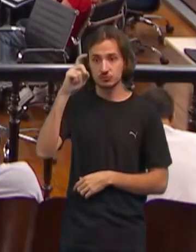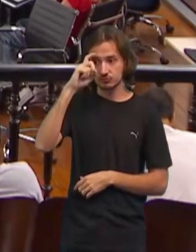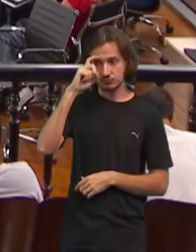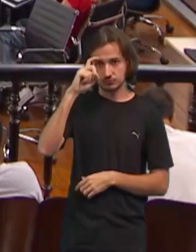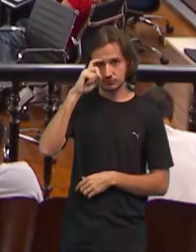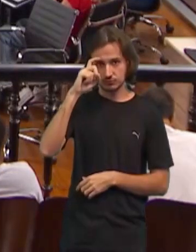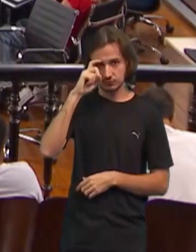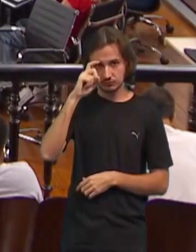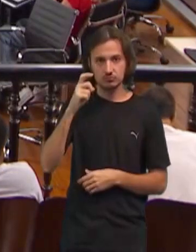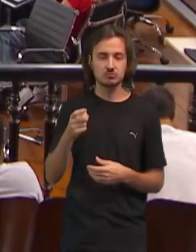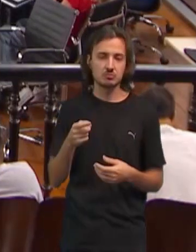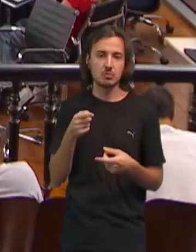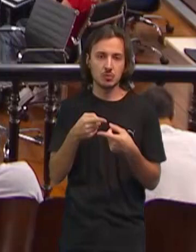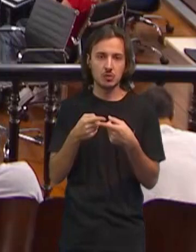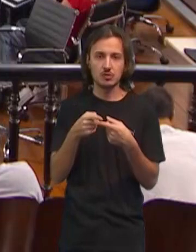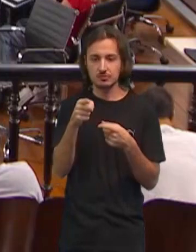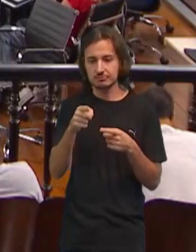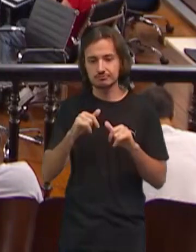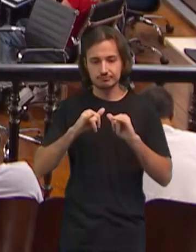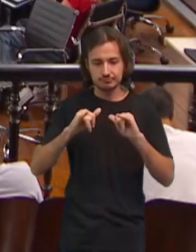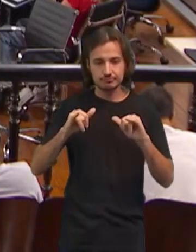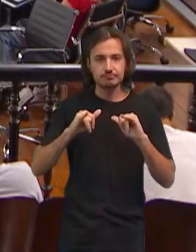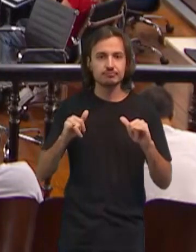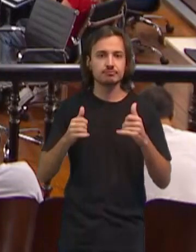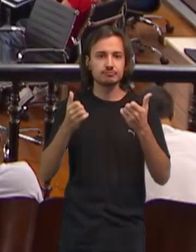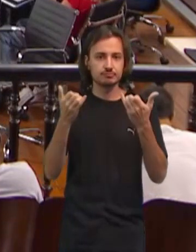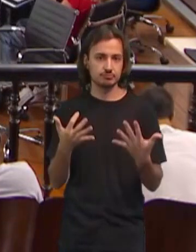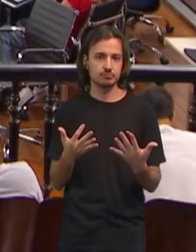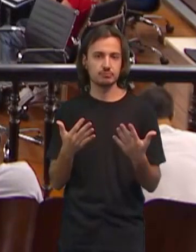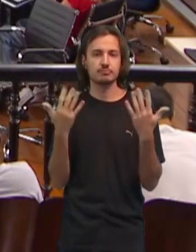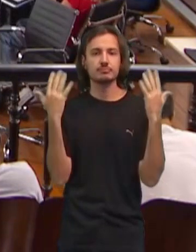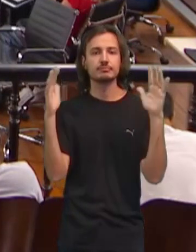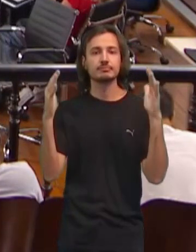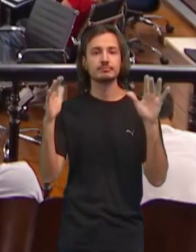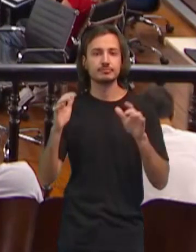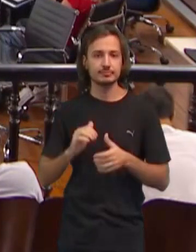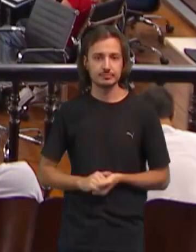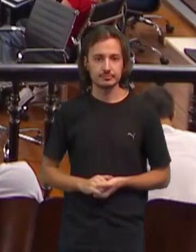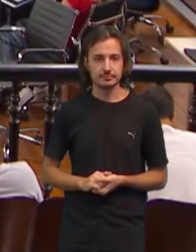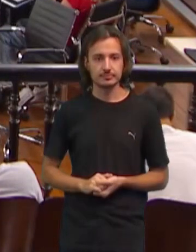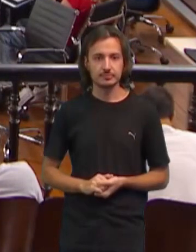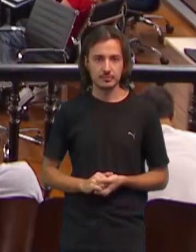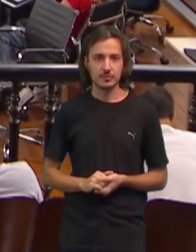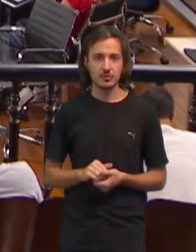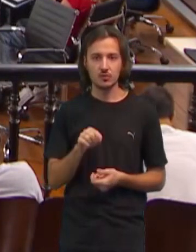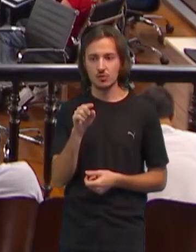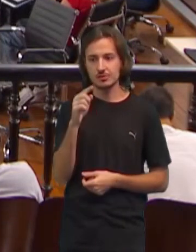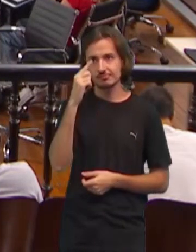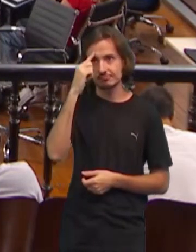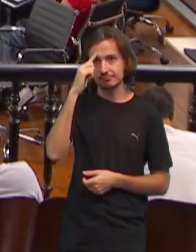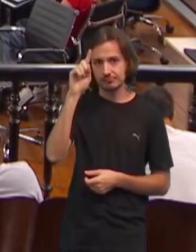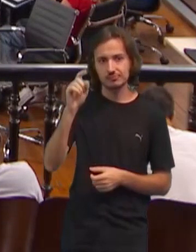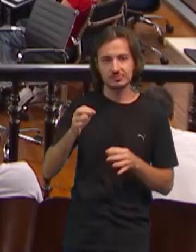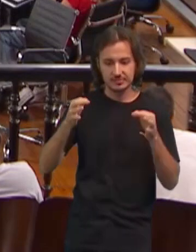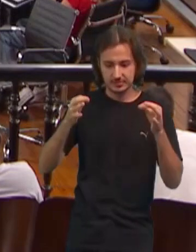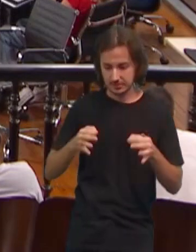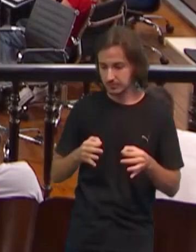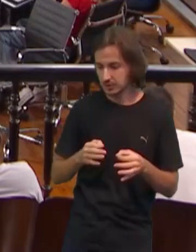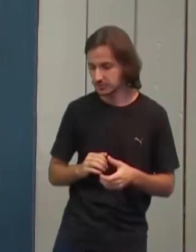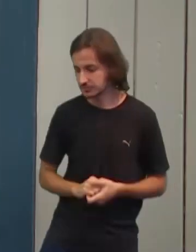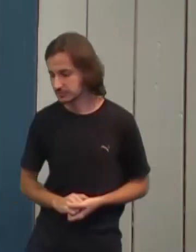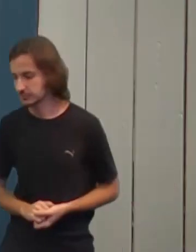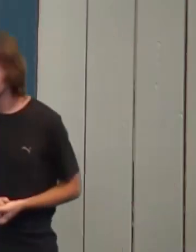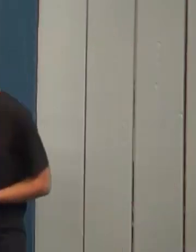por essa construção. Eu acredito que realmente vai ser... A ideia é brilhante, principalmente a partir do advento